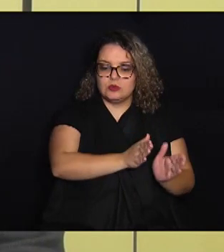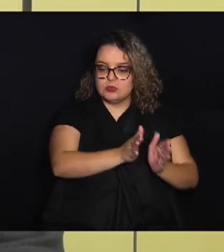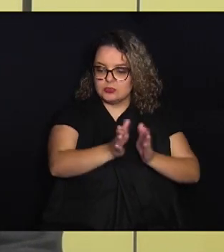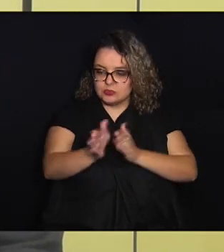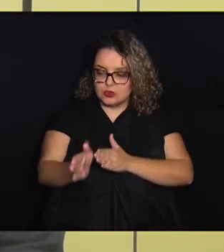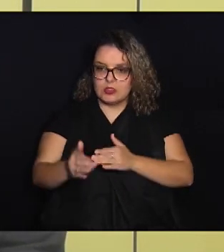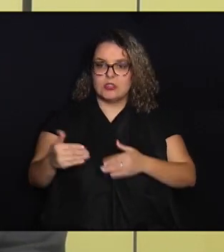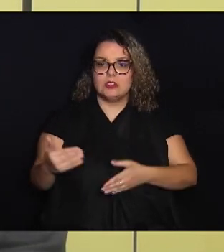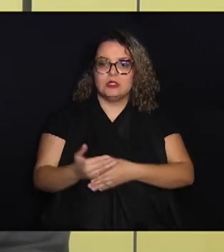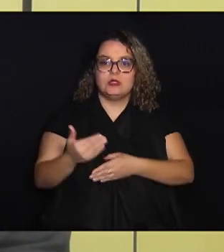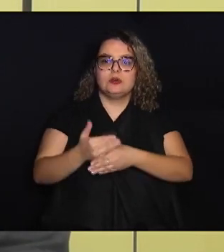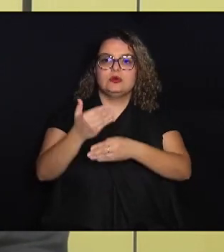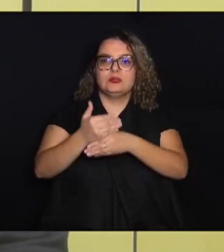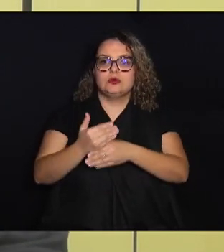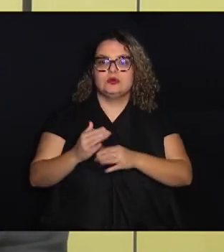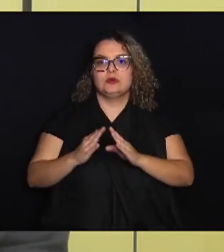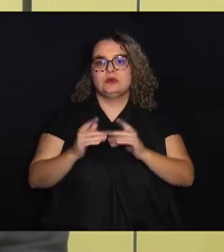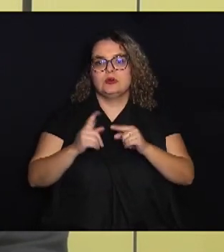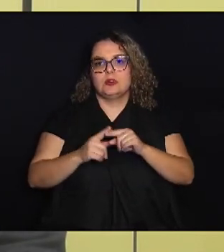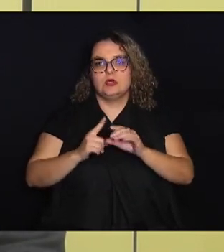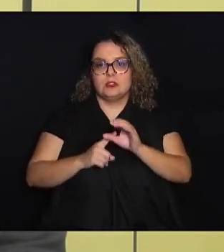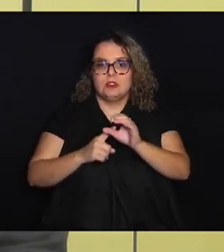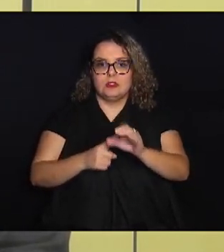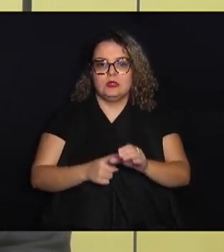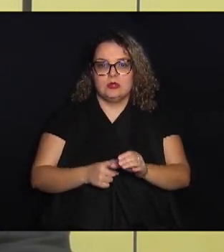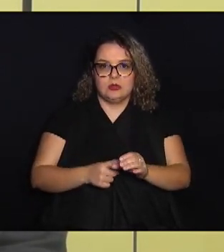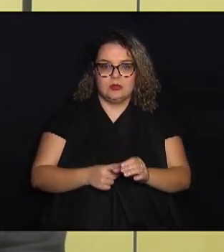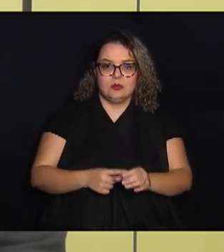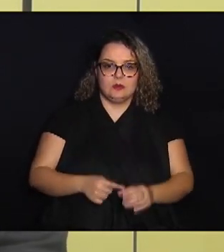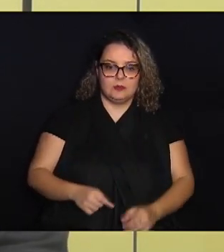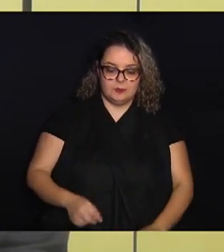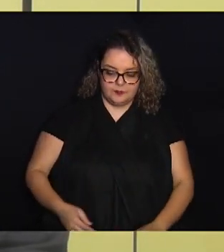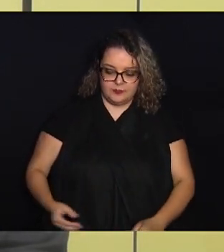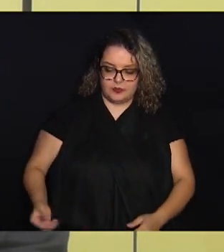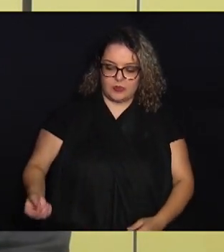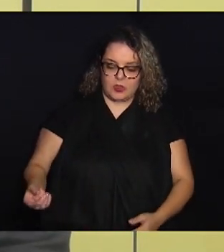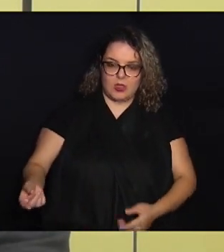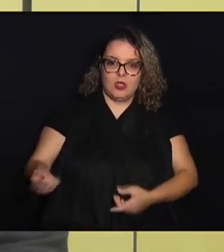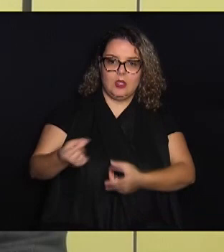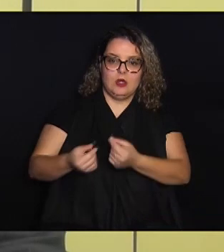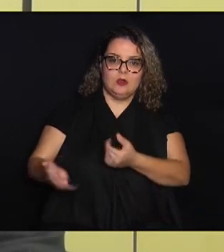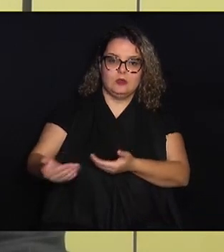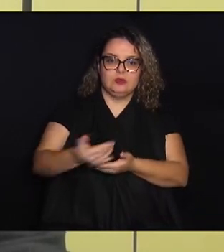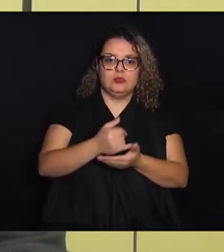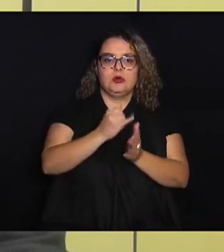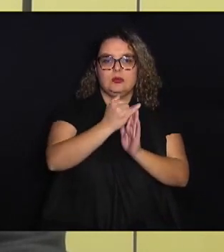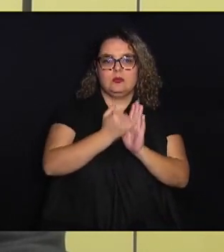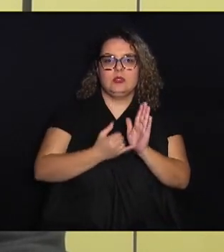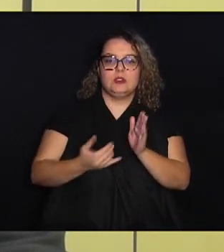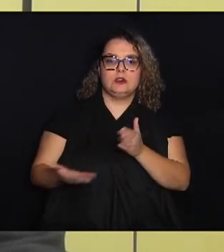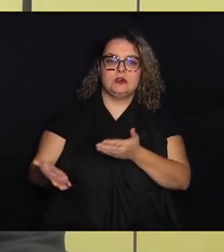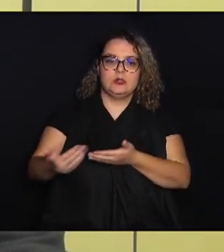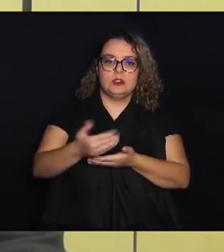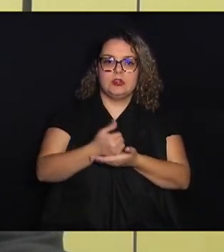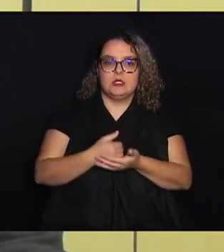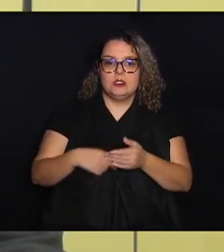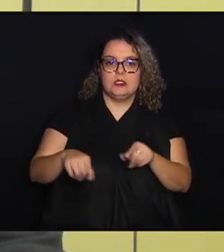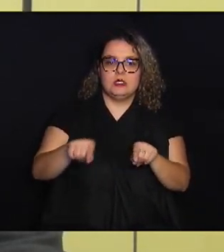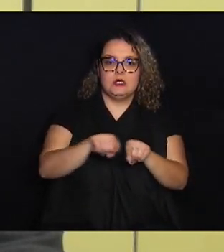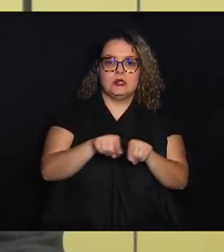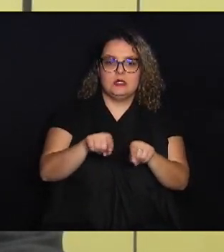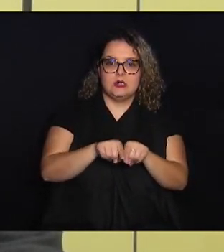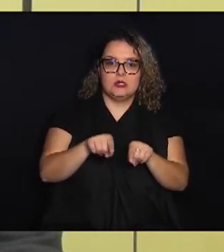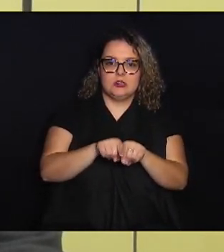da construção da catedral, começa a recolher impostos para essa construção, e aí ela começa também a